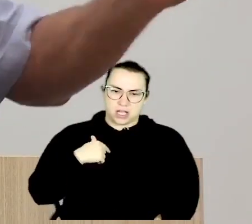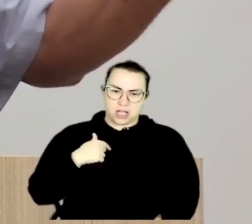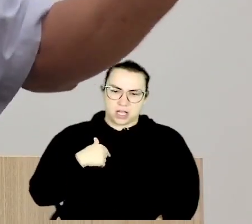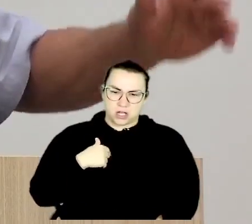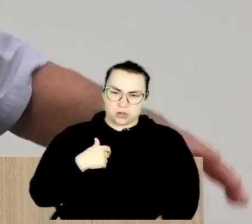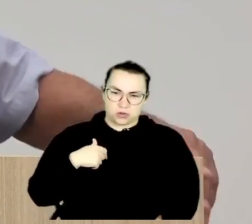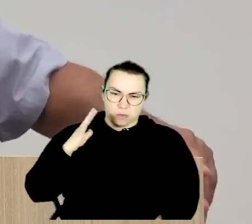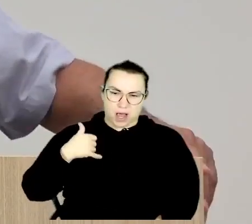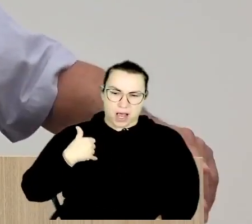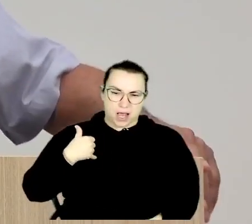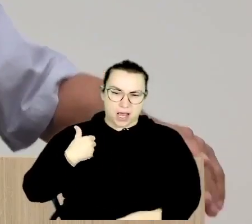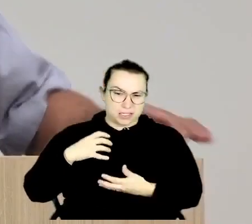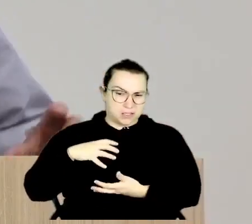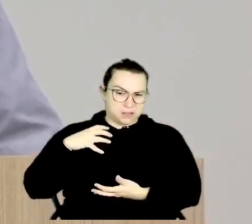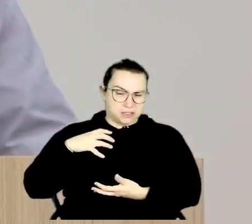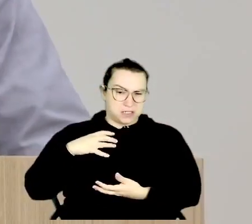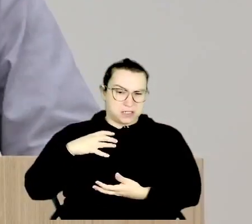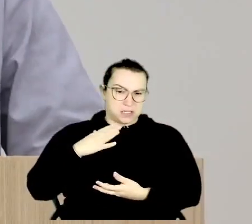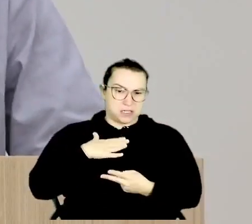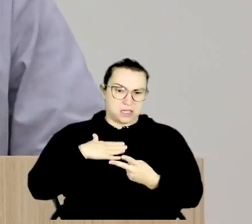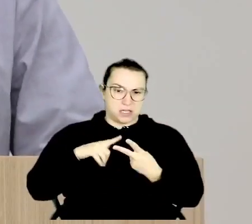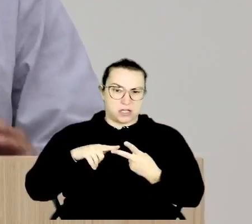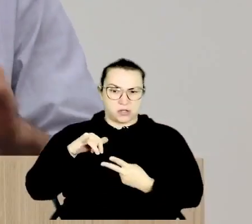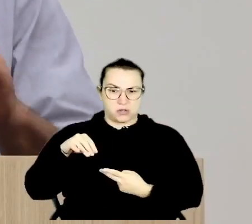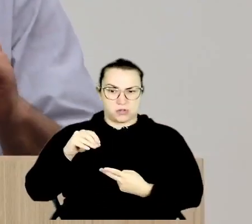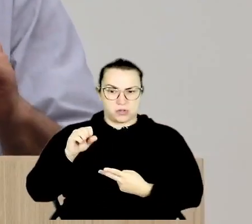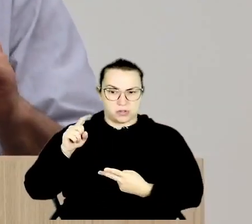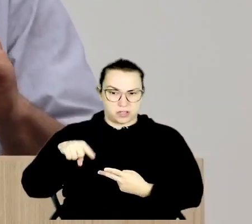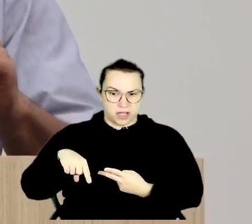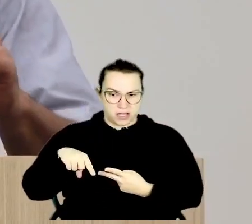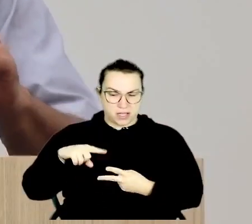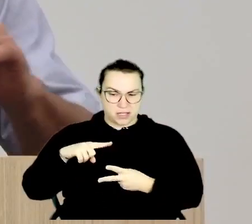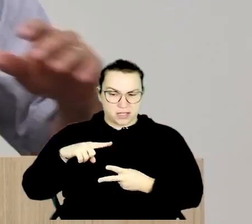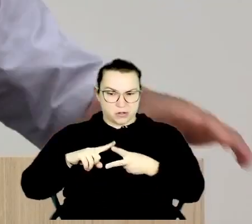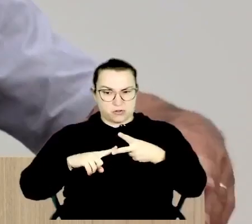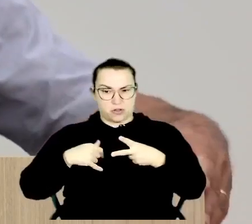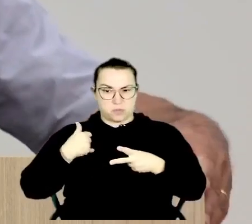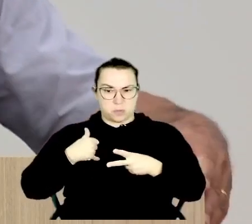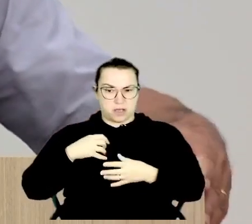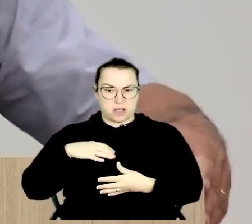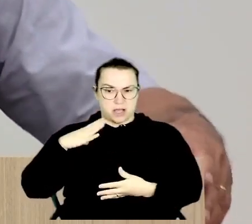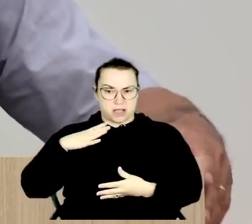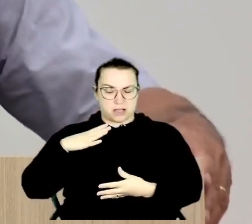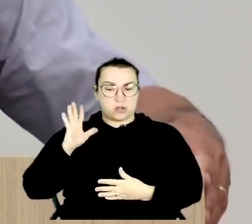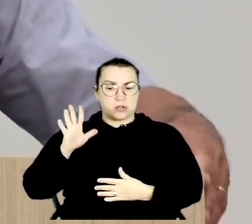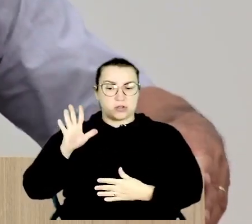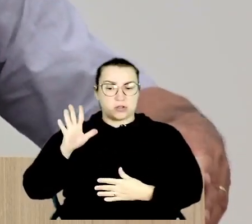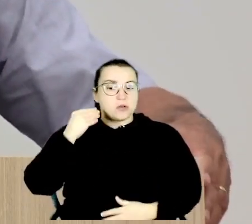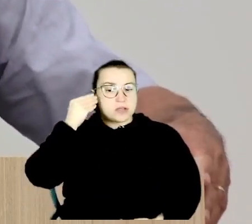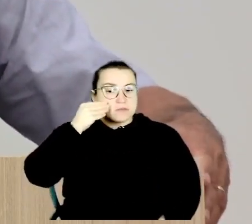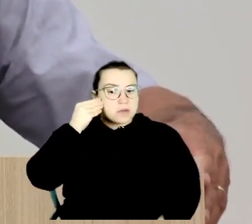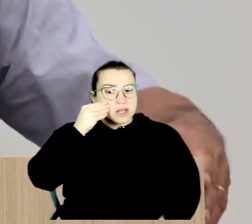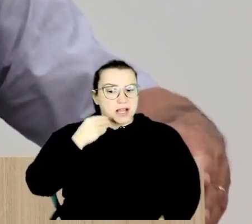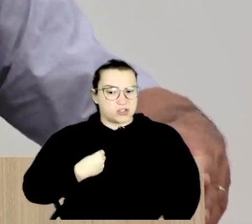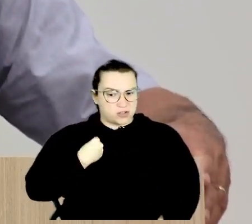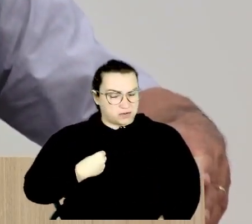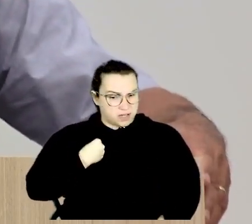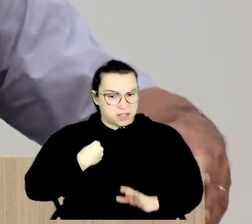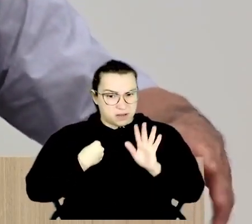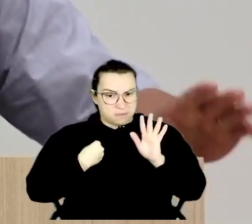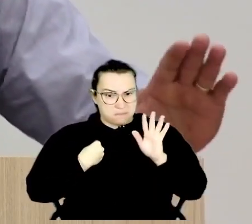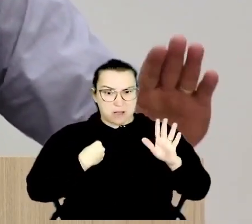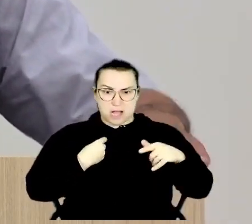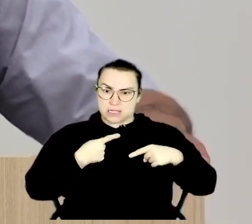casa, eu e o meu amigo Zé Cirineu, eu tenho muita experiência de vida, mas na política ainda sou